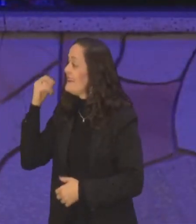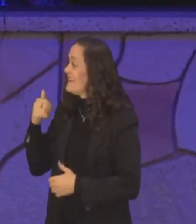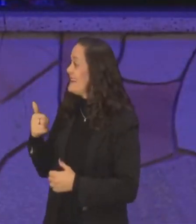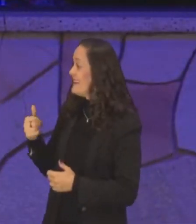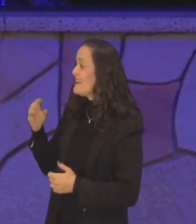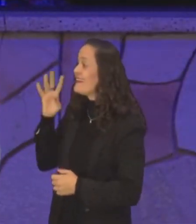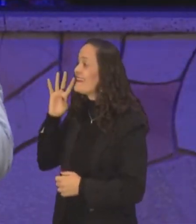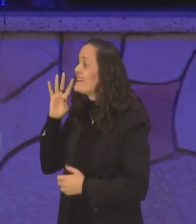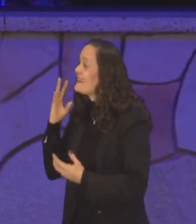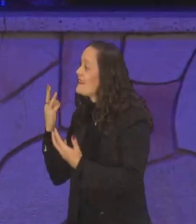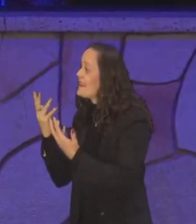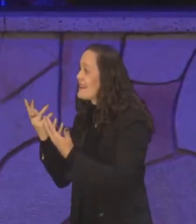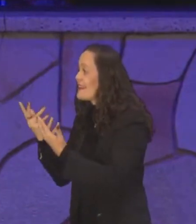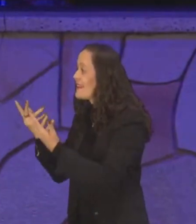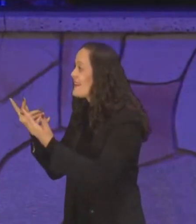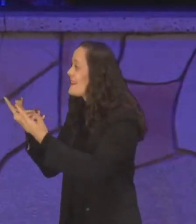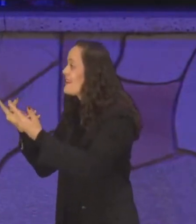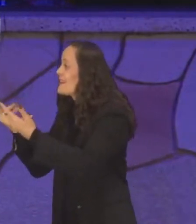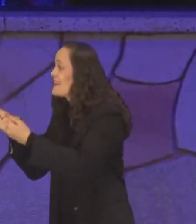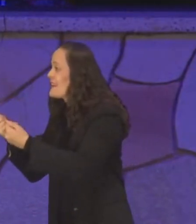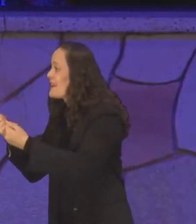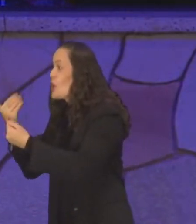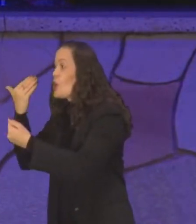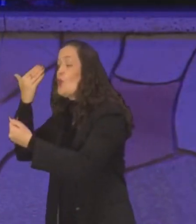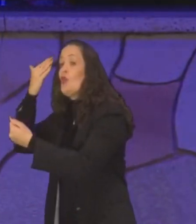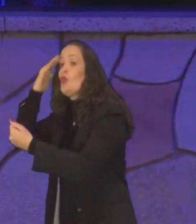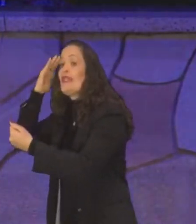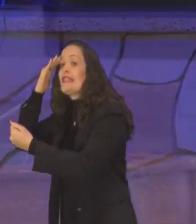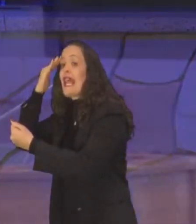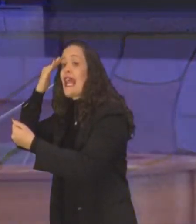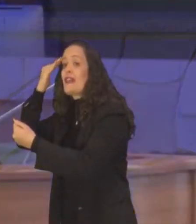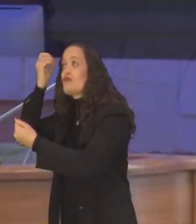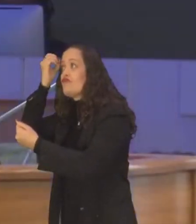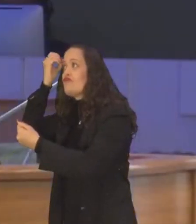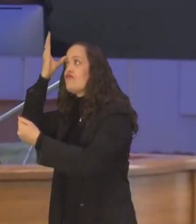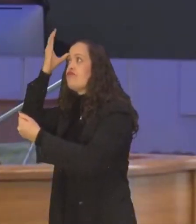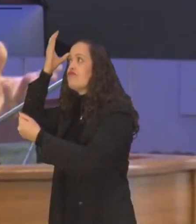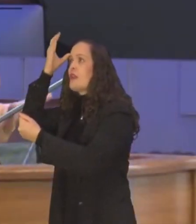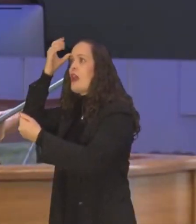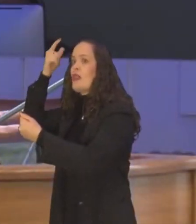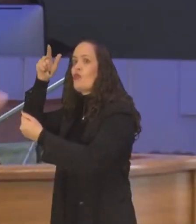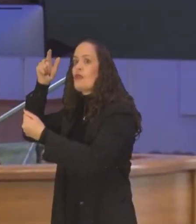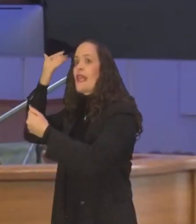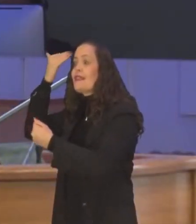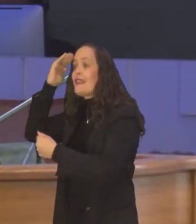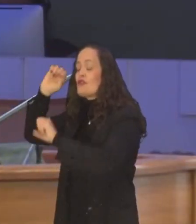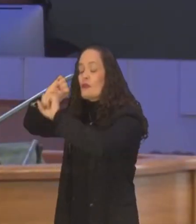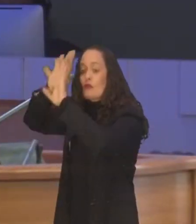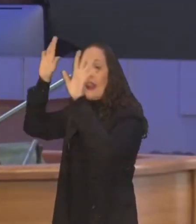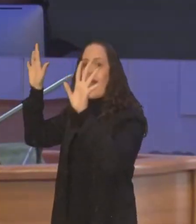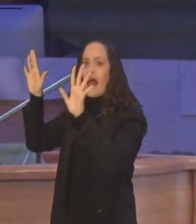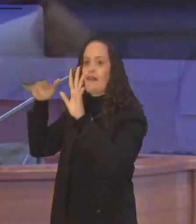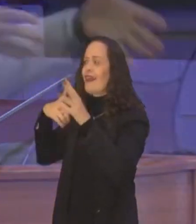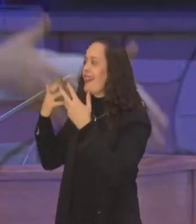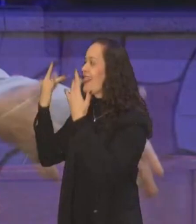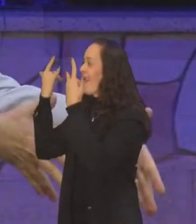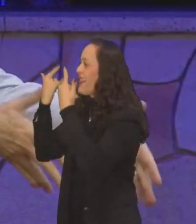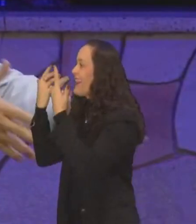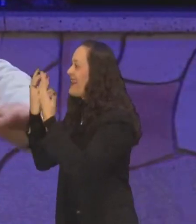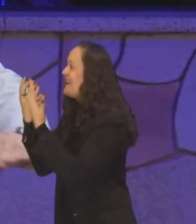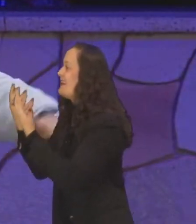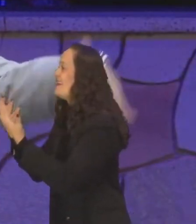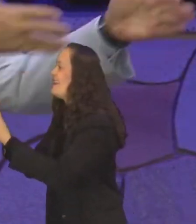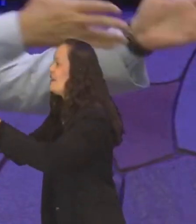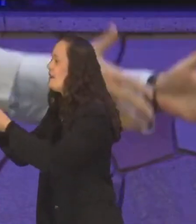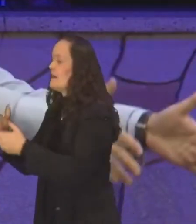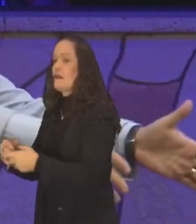muitas vezes não possuem esta malícia de entender e de procurar saber a fonte, a origem, a motivação. Por que uma igreja